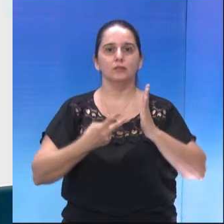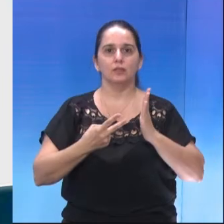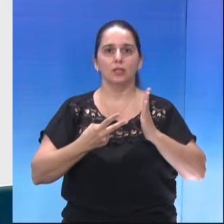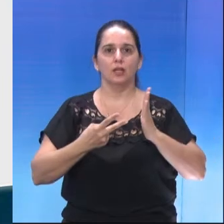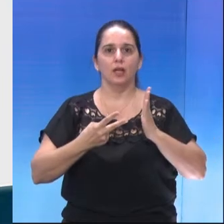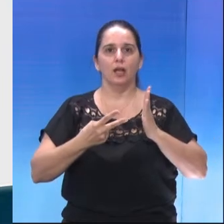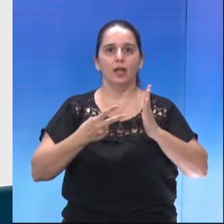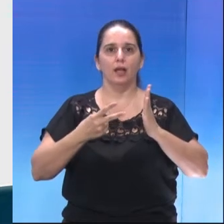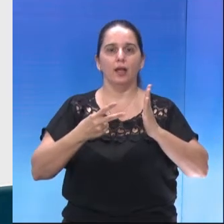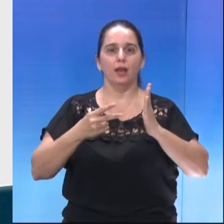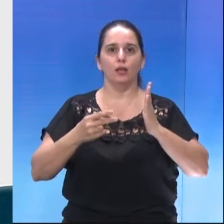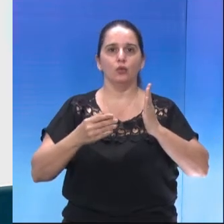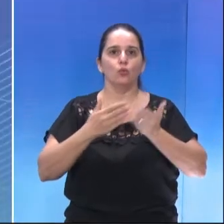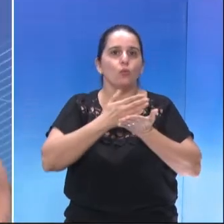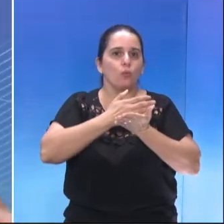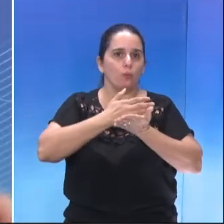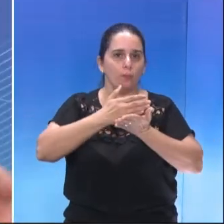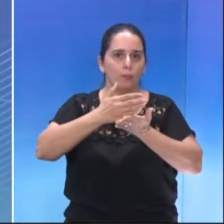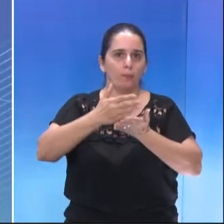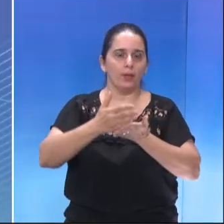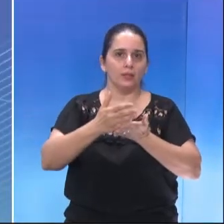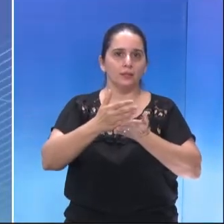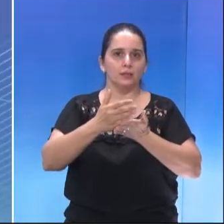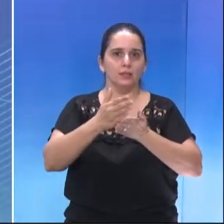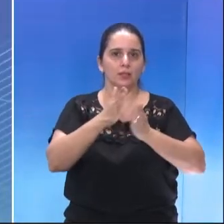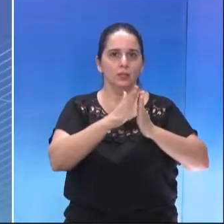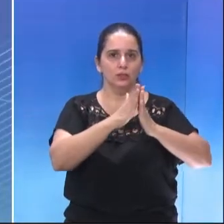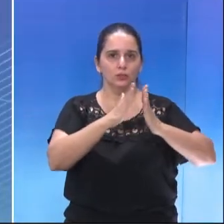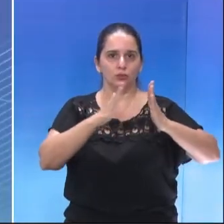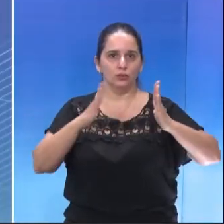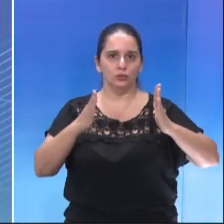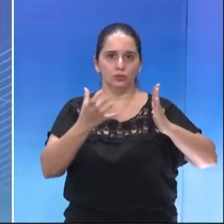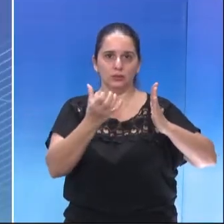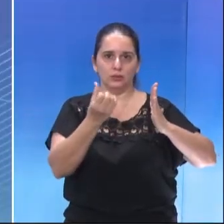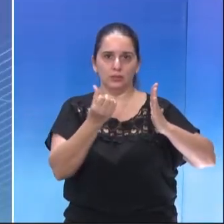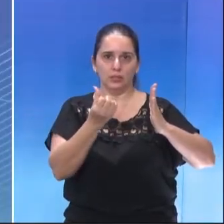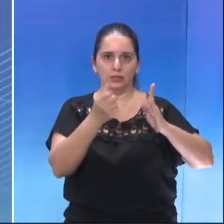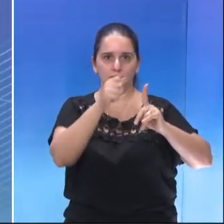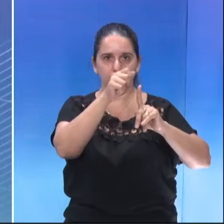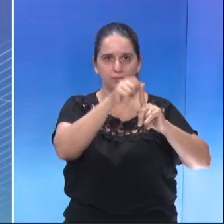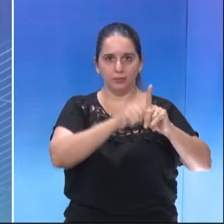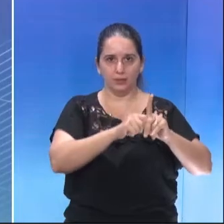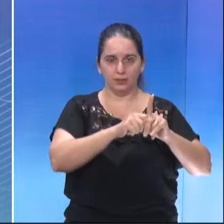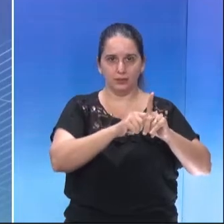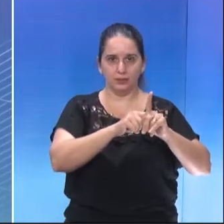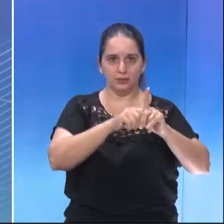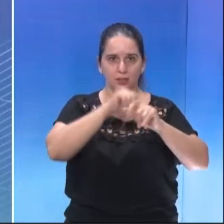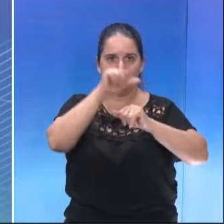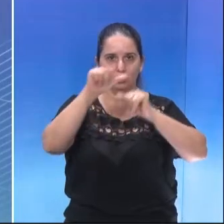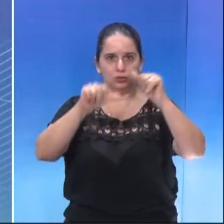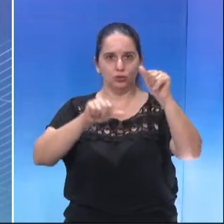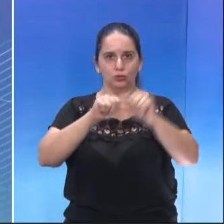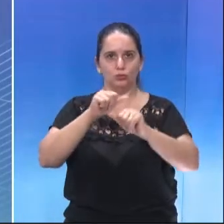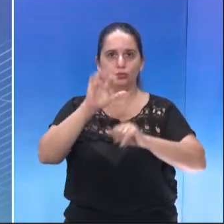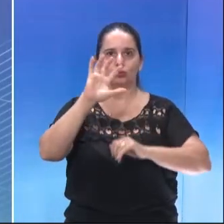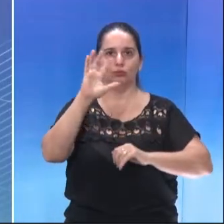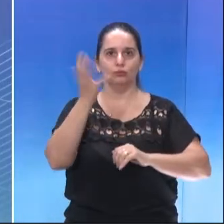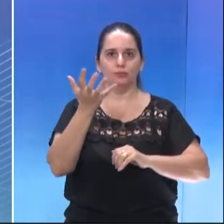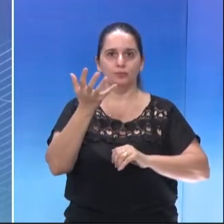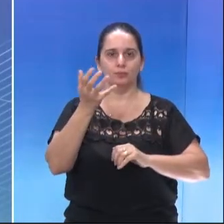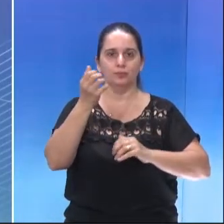que aparece, pessoal, durante o período, né, de 6 meses. A cada 6 meses, ela vai apresentar